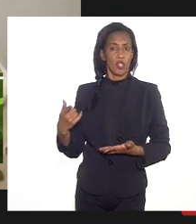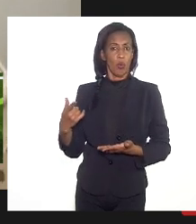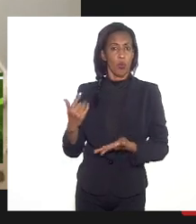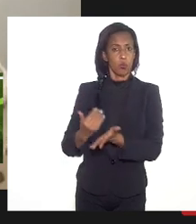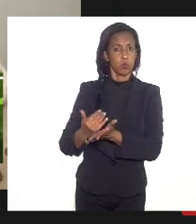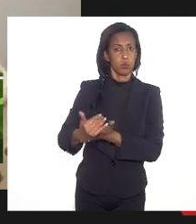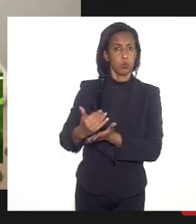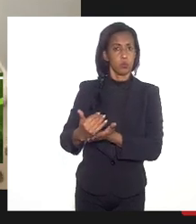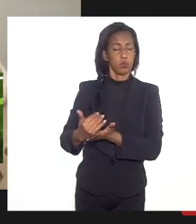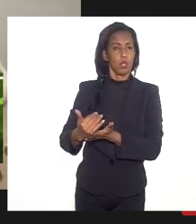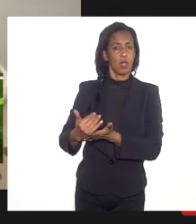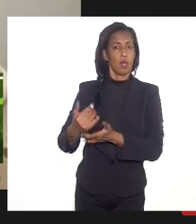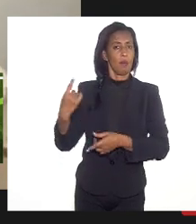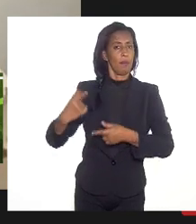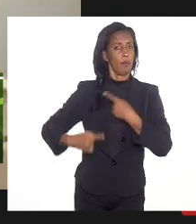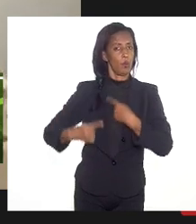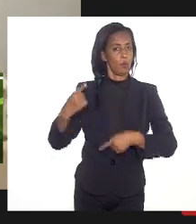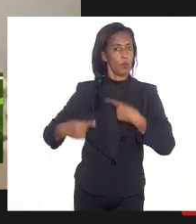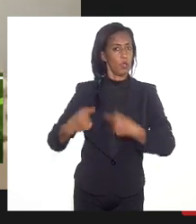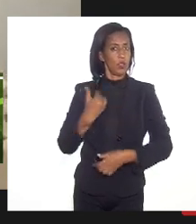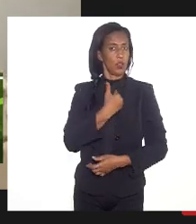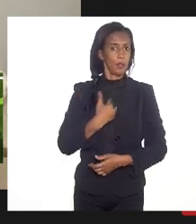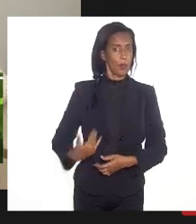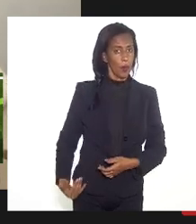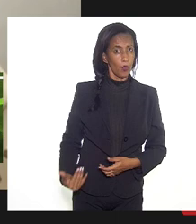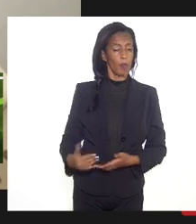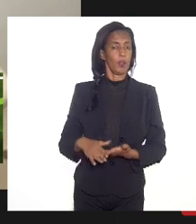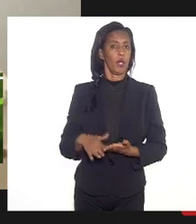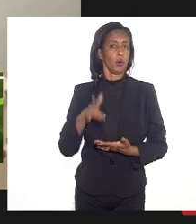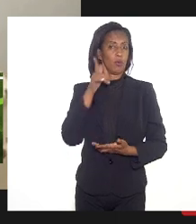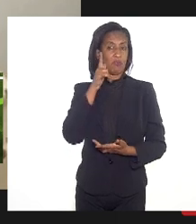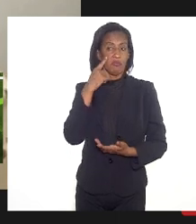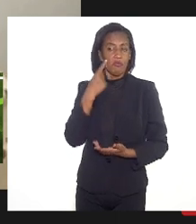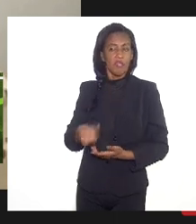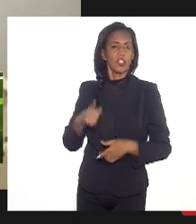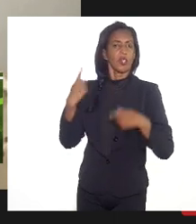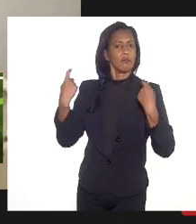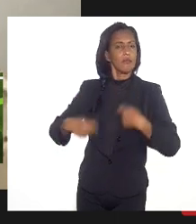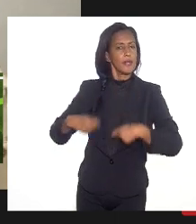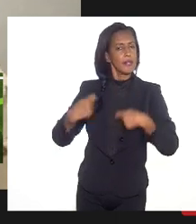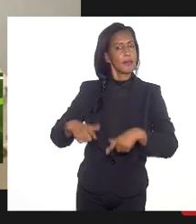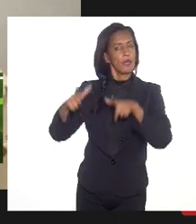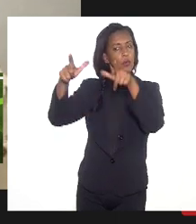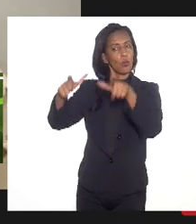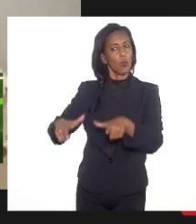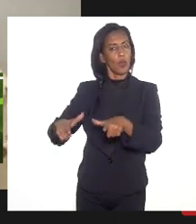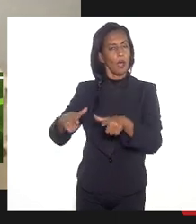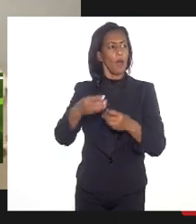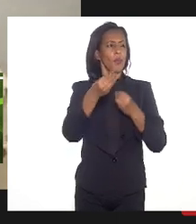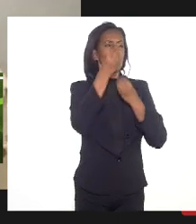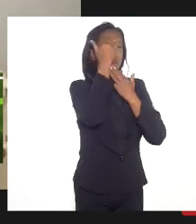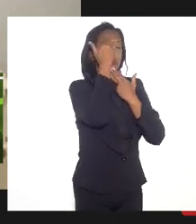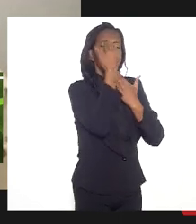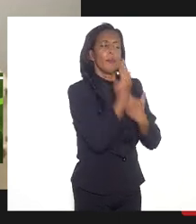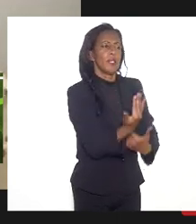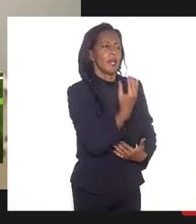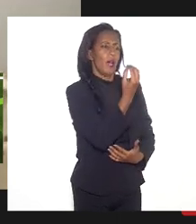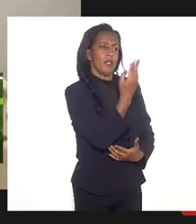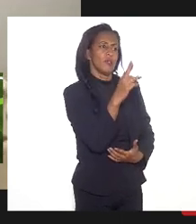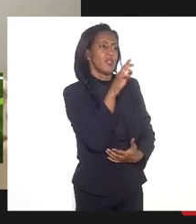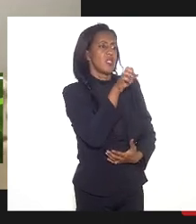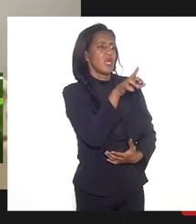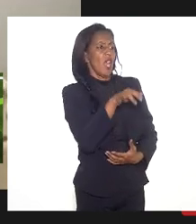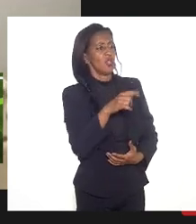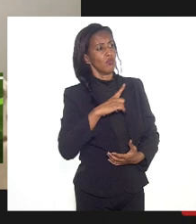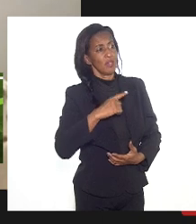partir de políticas públicas que levem em consideração as necessidades locais. Muito obrigada, senhor Sérgio. O senhor